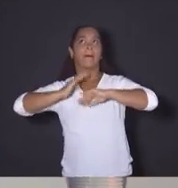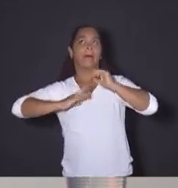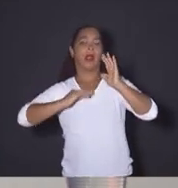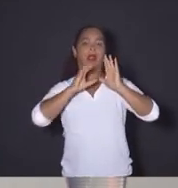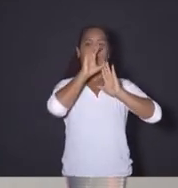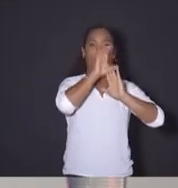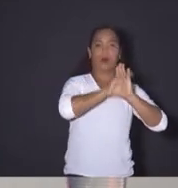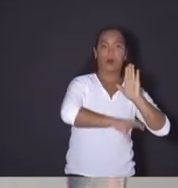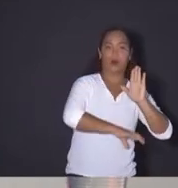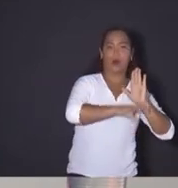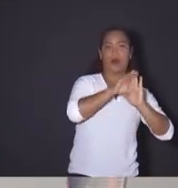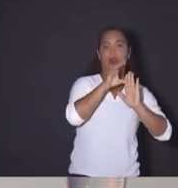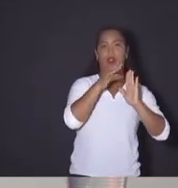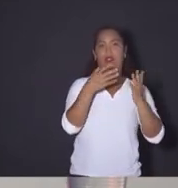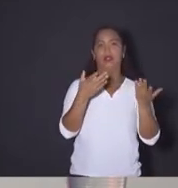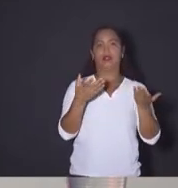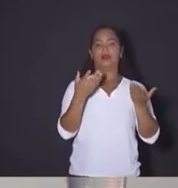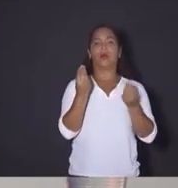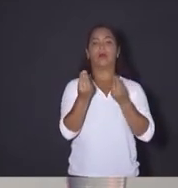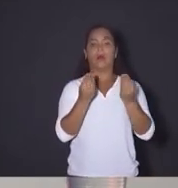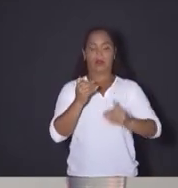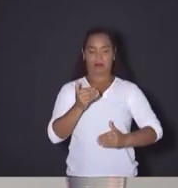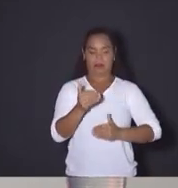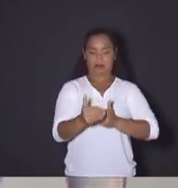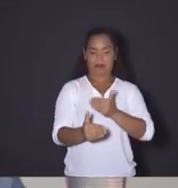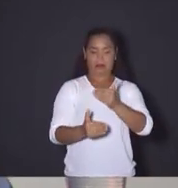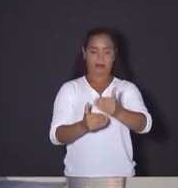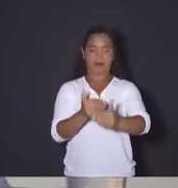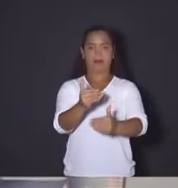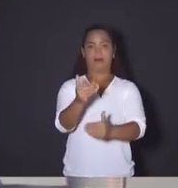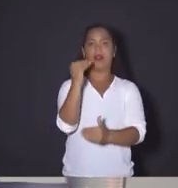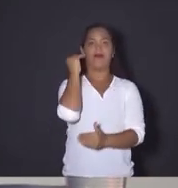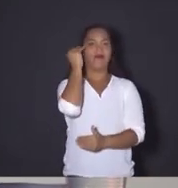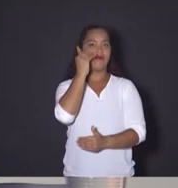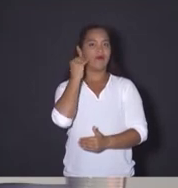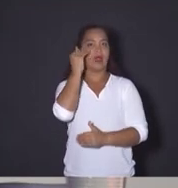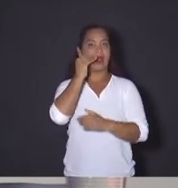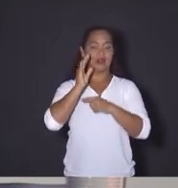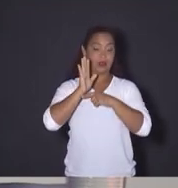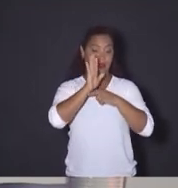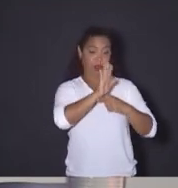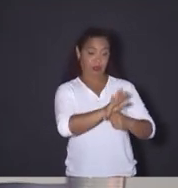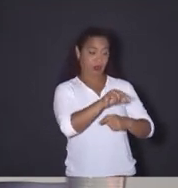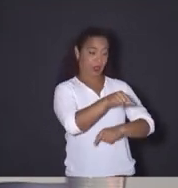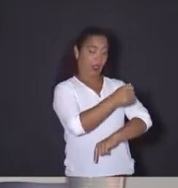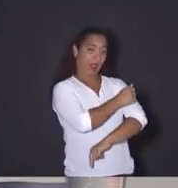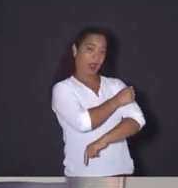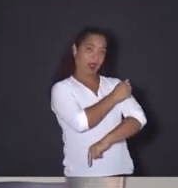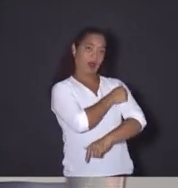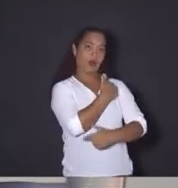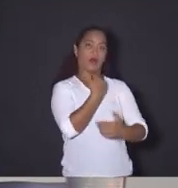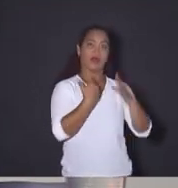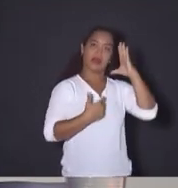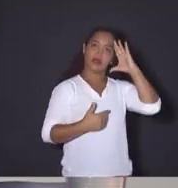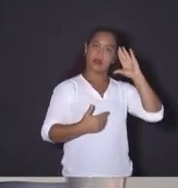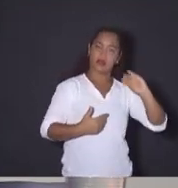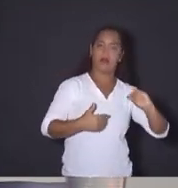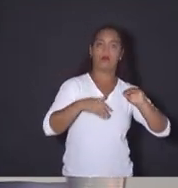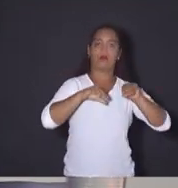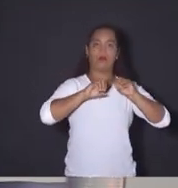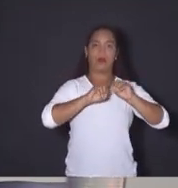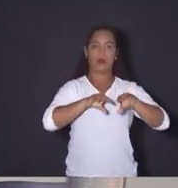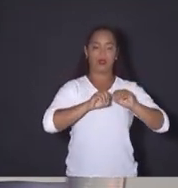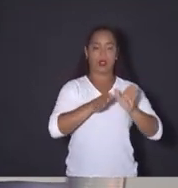compensar os custos com os processos e vivências que contribui para que os estudantes compreendam a educação